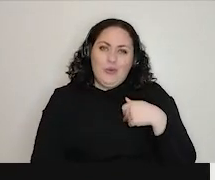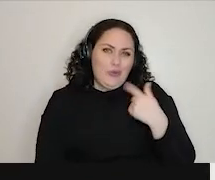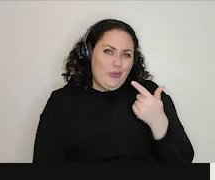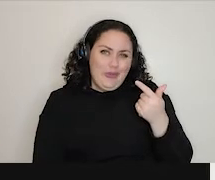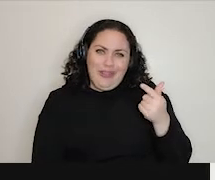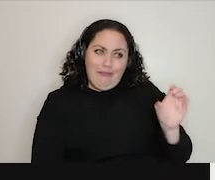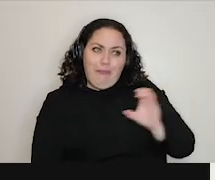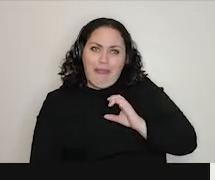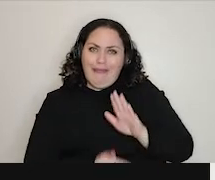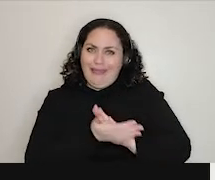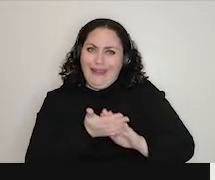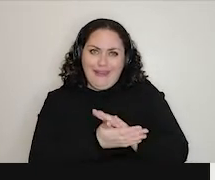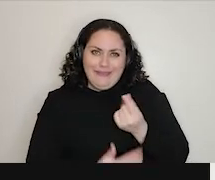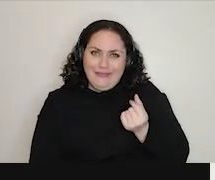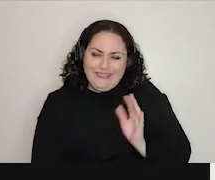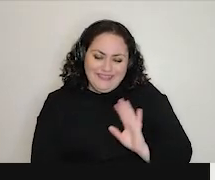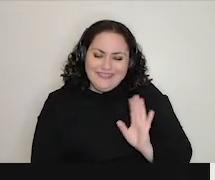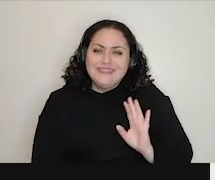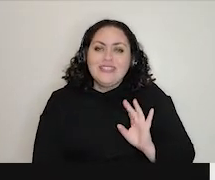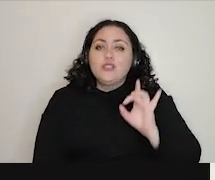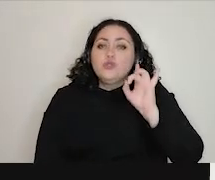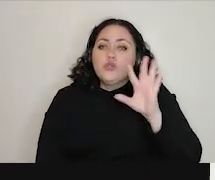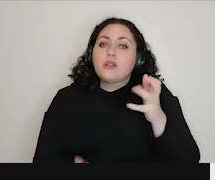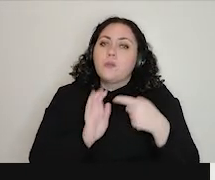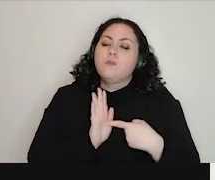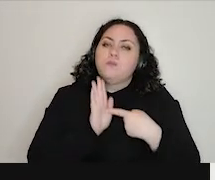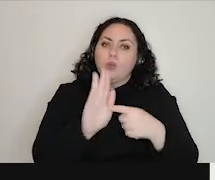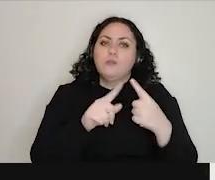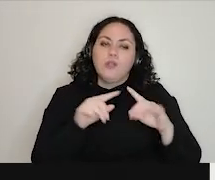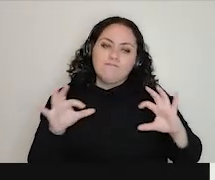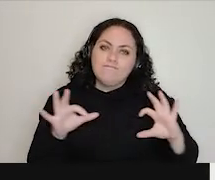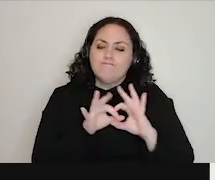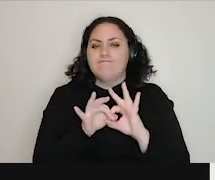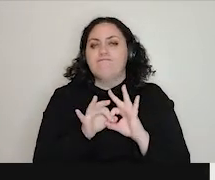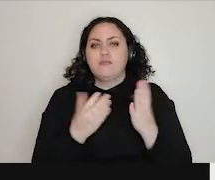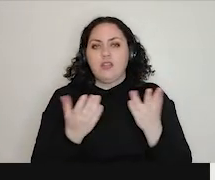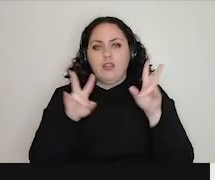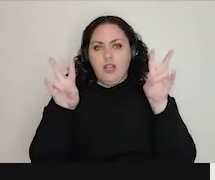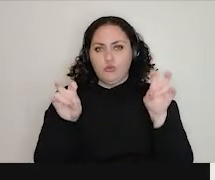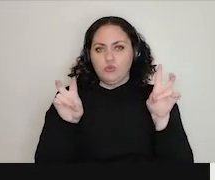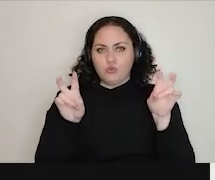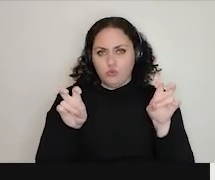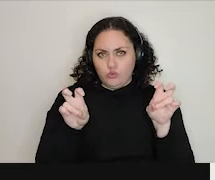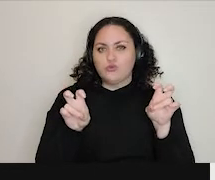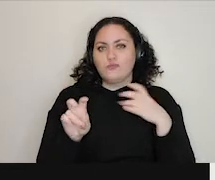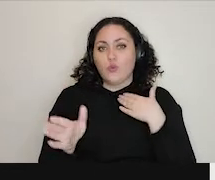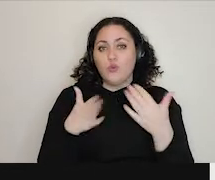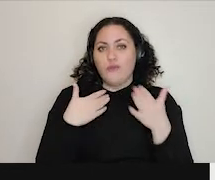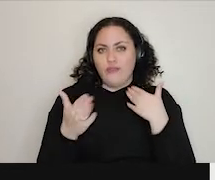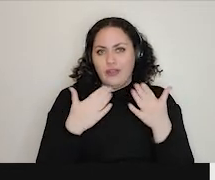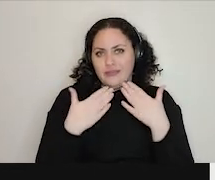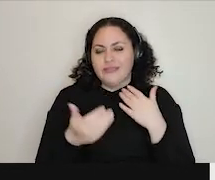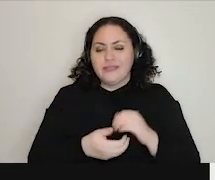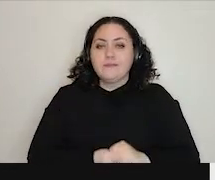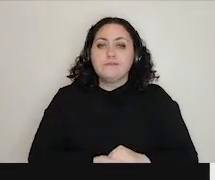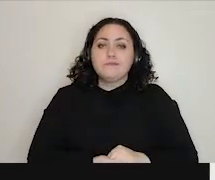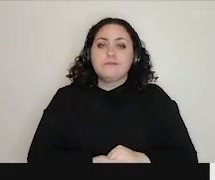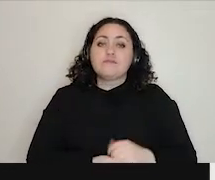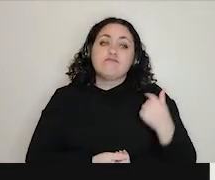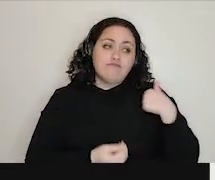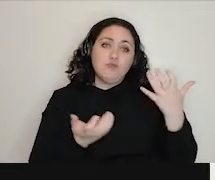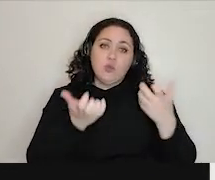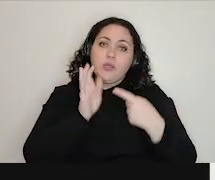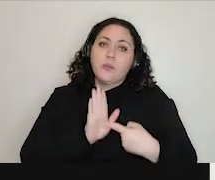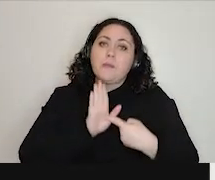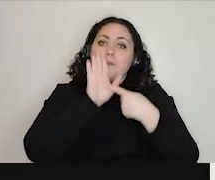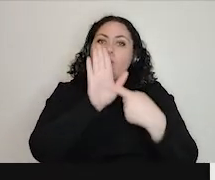nada com isso, só porque está muito casado com esse nosso tema, com essa nossa conversa, e aí eu